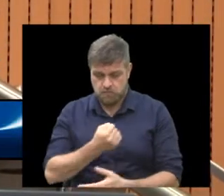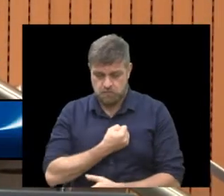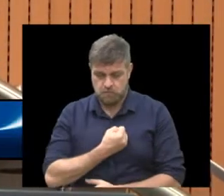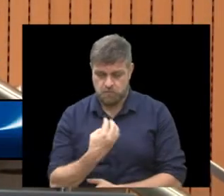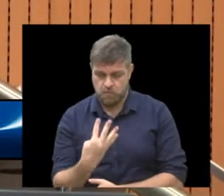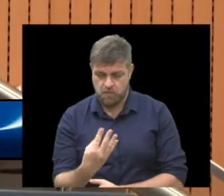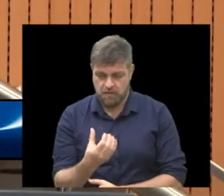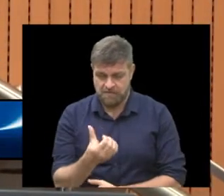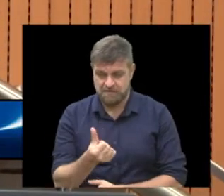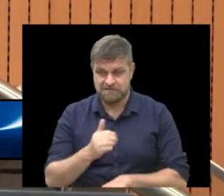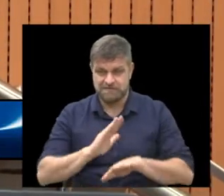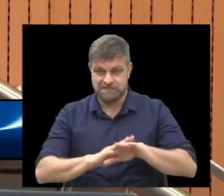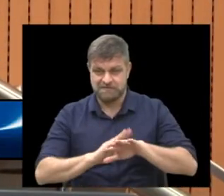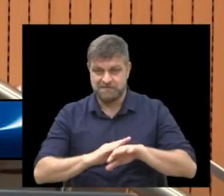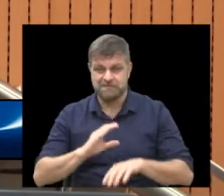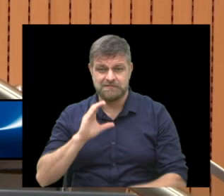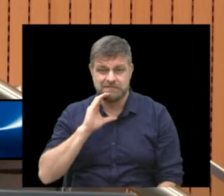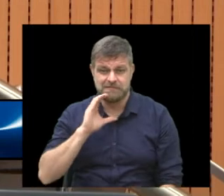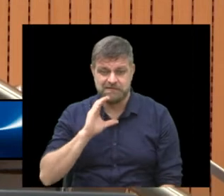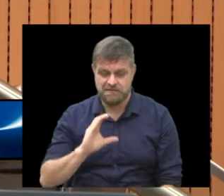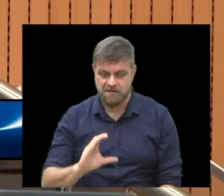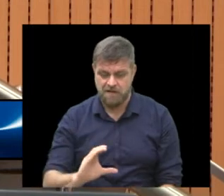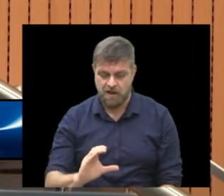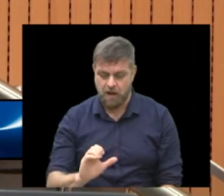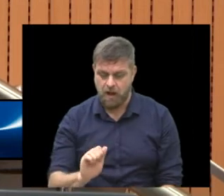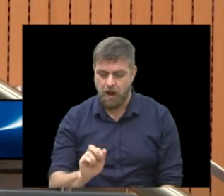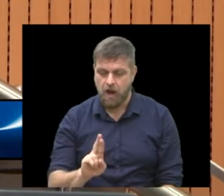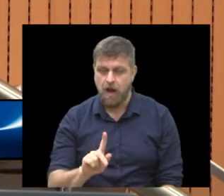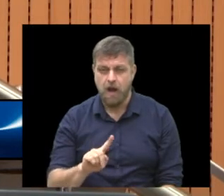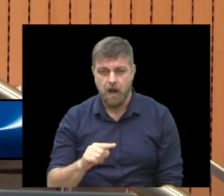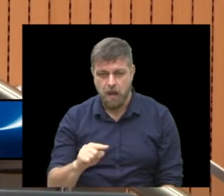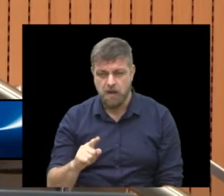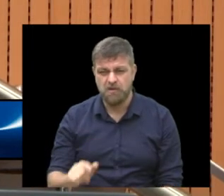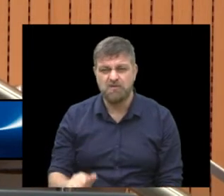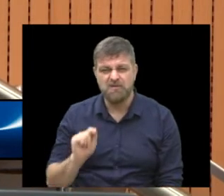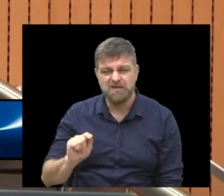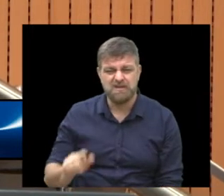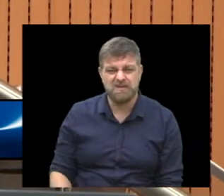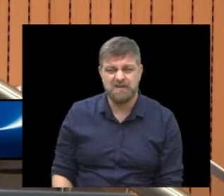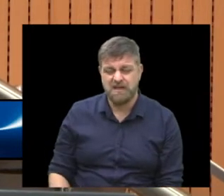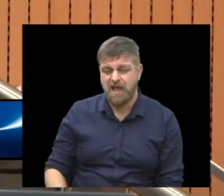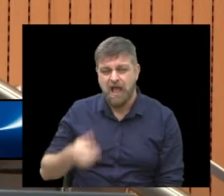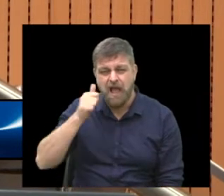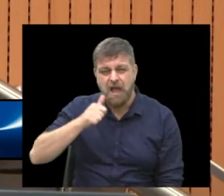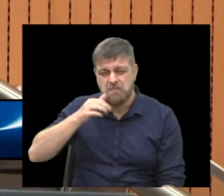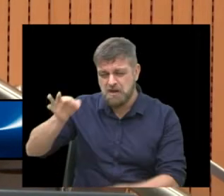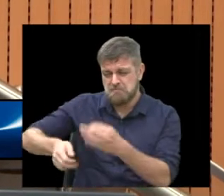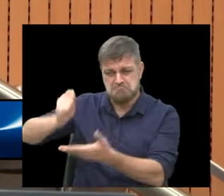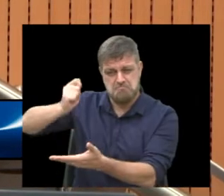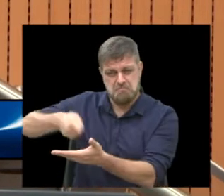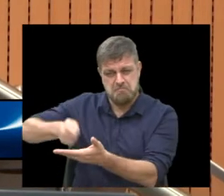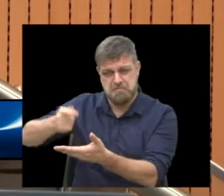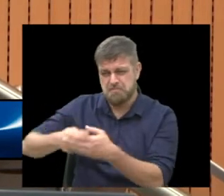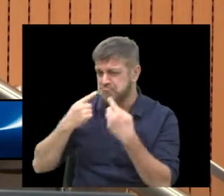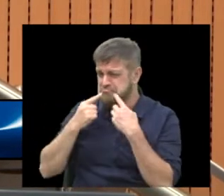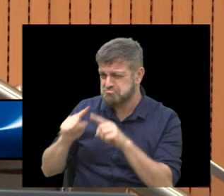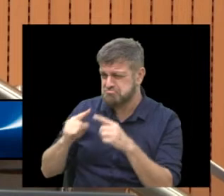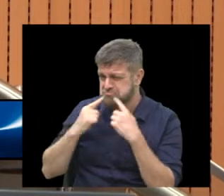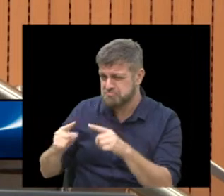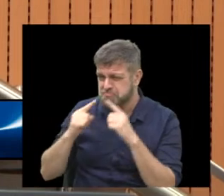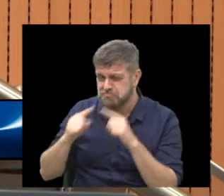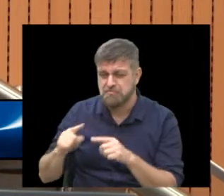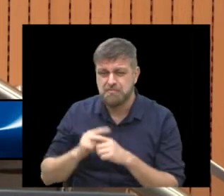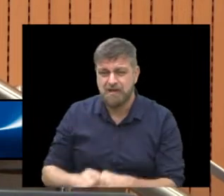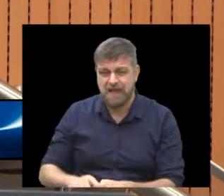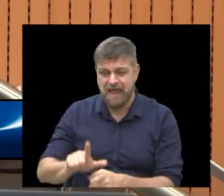46, de autoria do vereador Carlão do PT, que protesta contra a declaração dada pela juíza Lisandra Reis com da